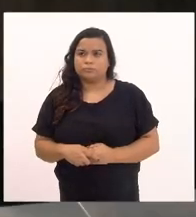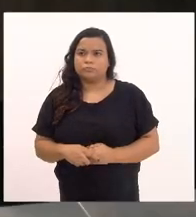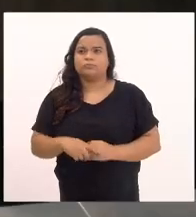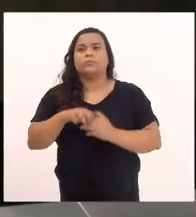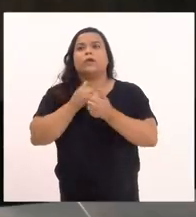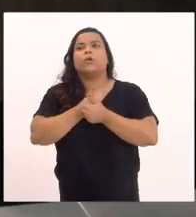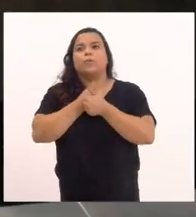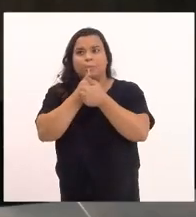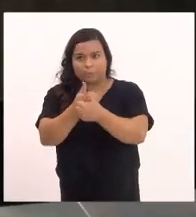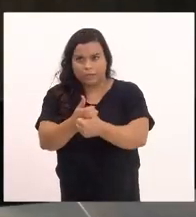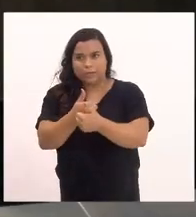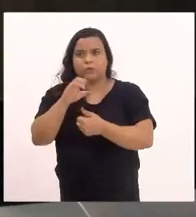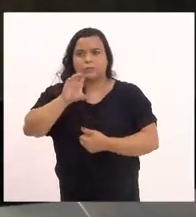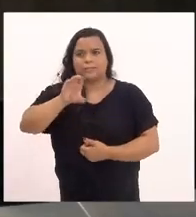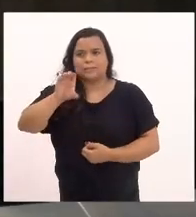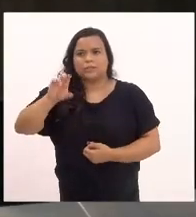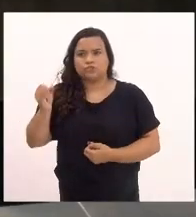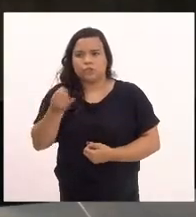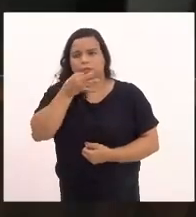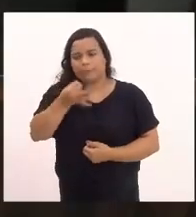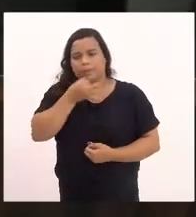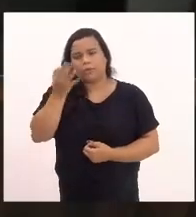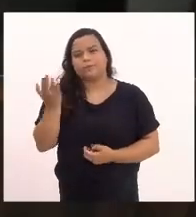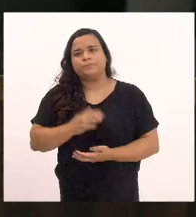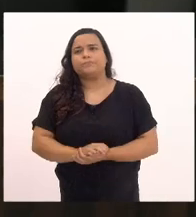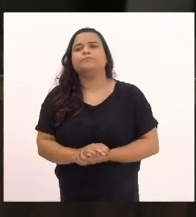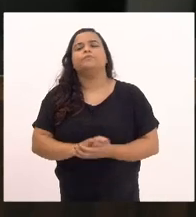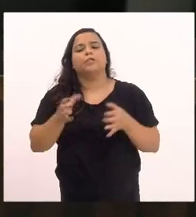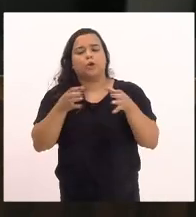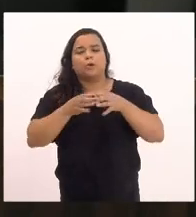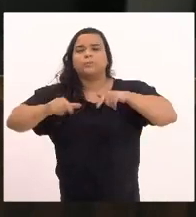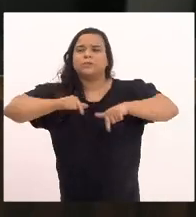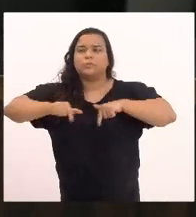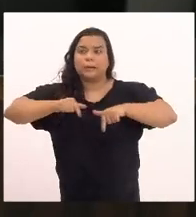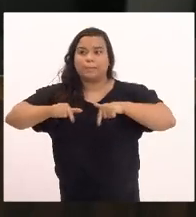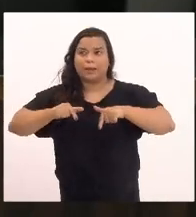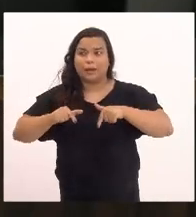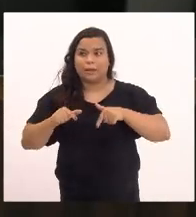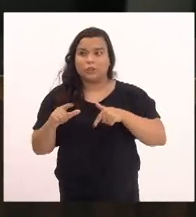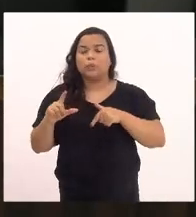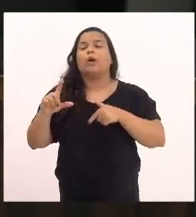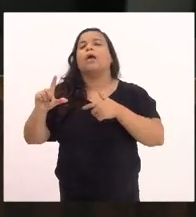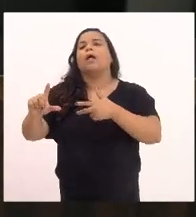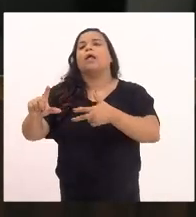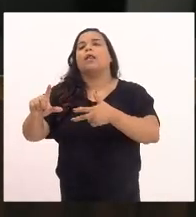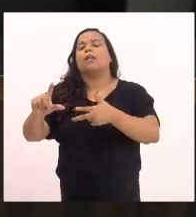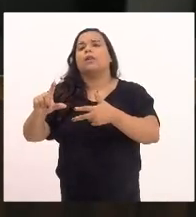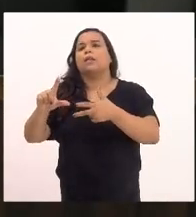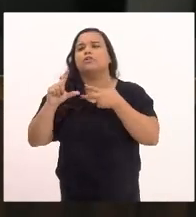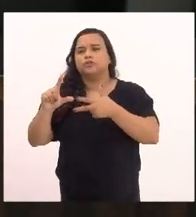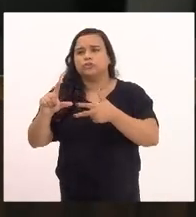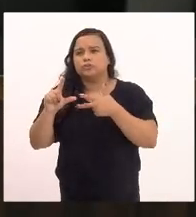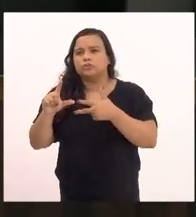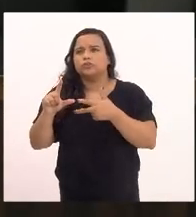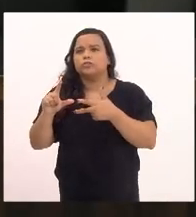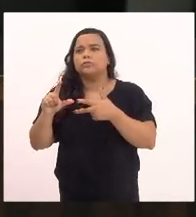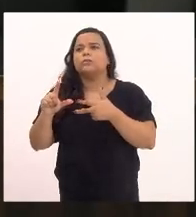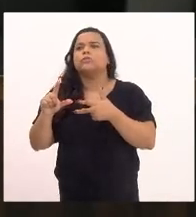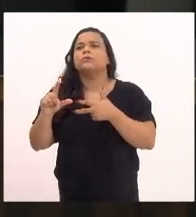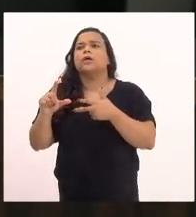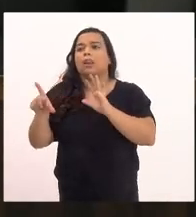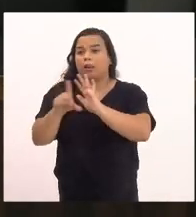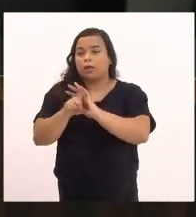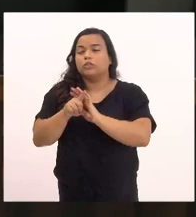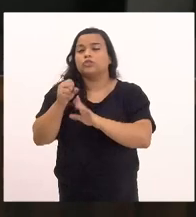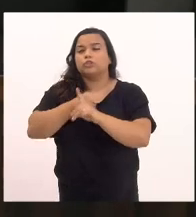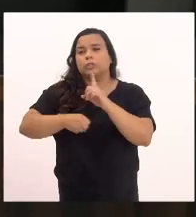Acompanho o parecer da CCJ. Pela Comissão de Trabalho, Legislação Social e Seguridade Social, deputada